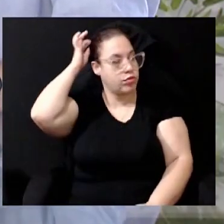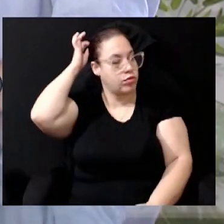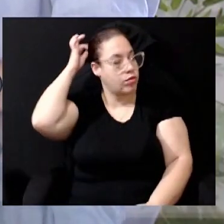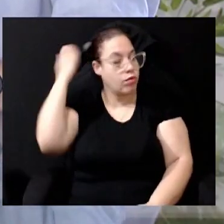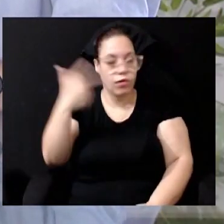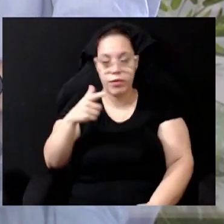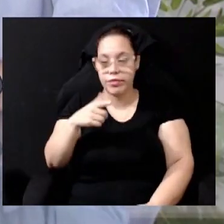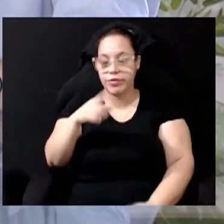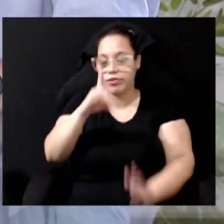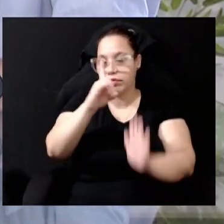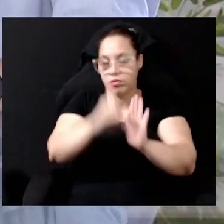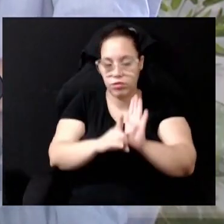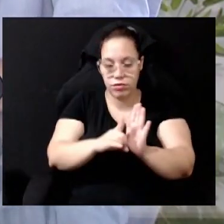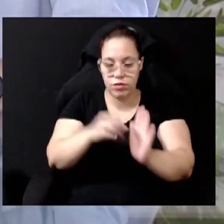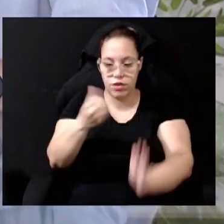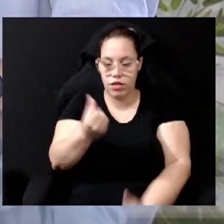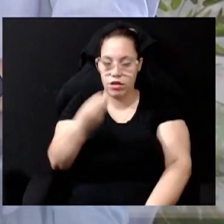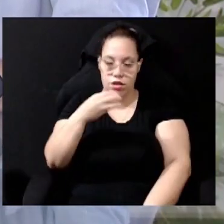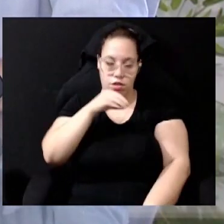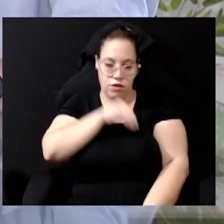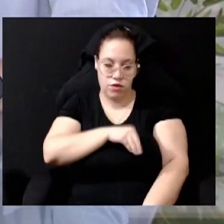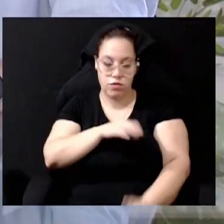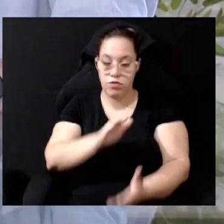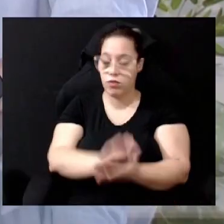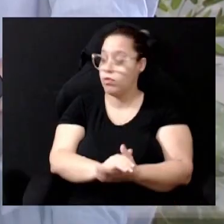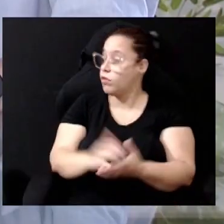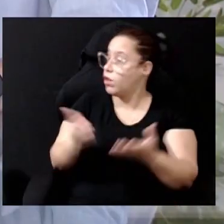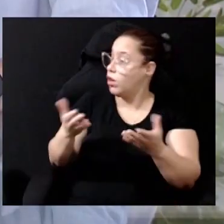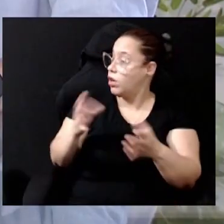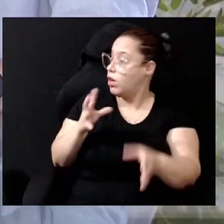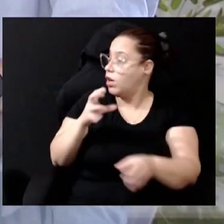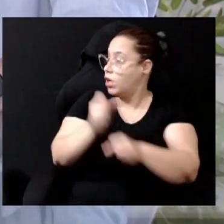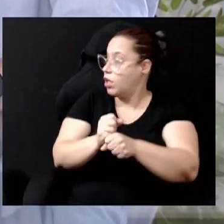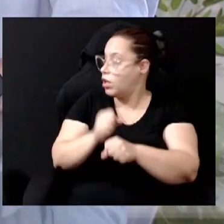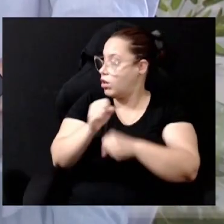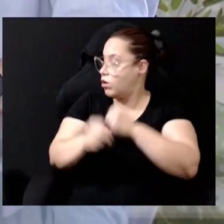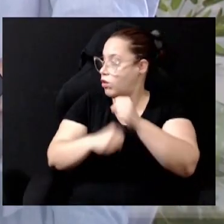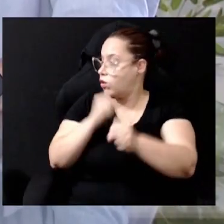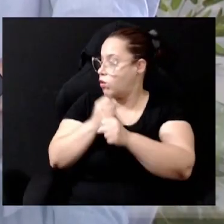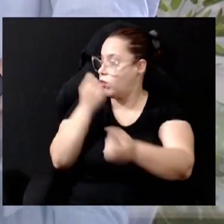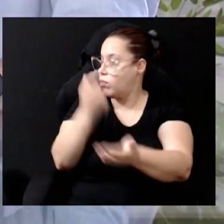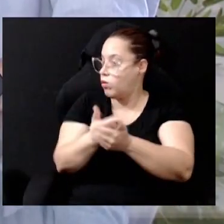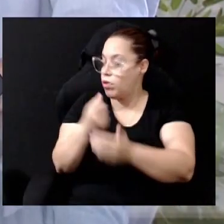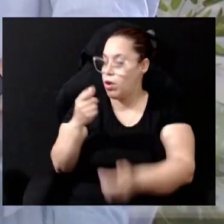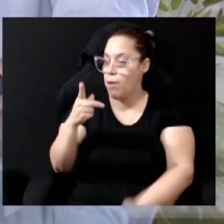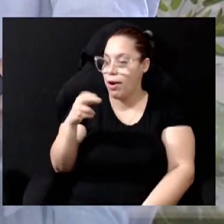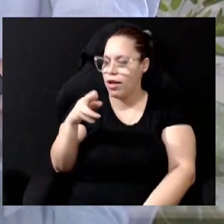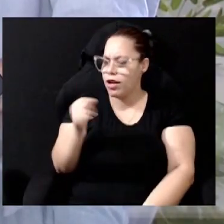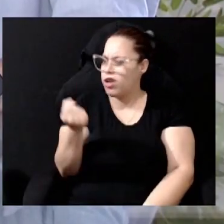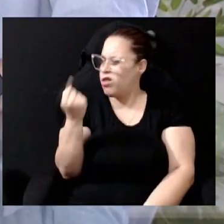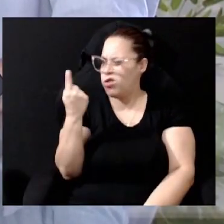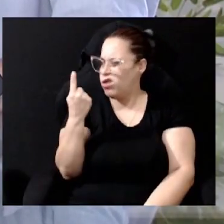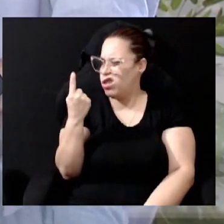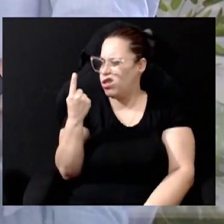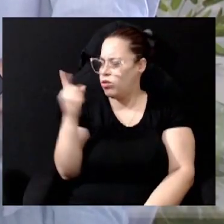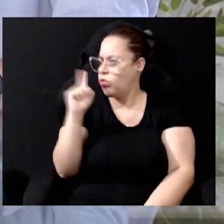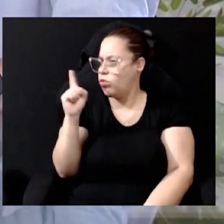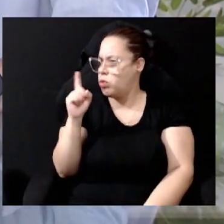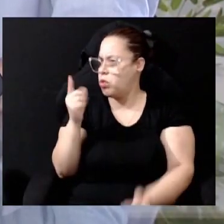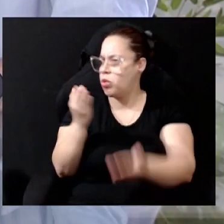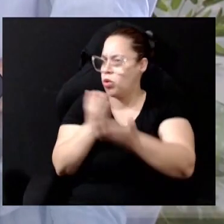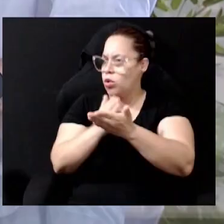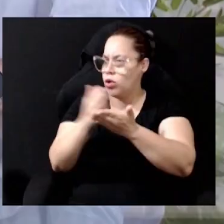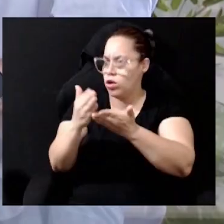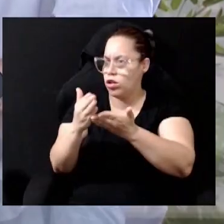o 13º. E esse acréscimo anual pode ser pago em parcela única ou dividido em até 2 parcelas, né,